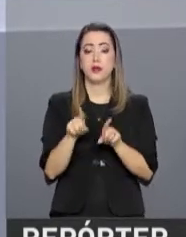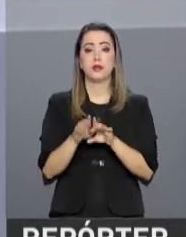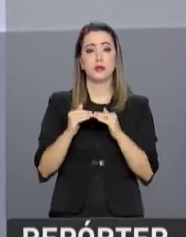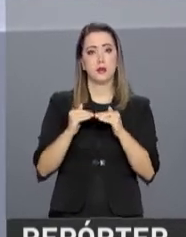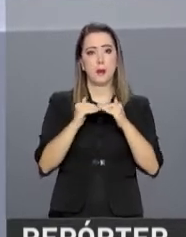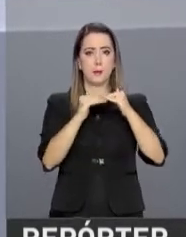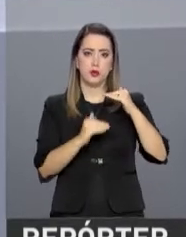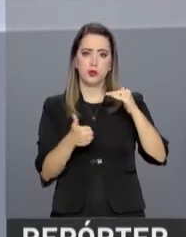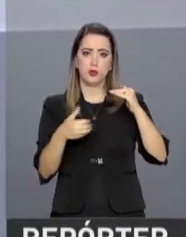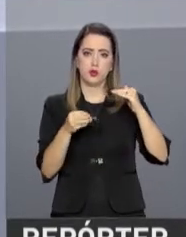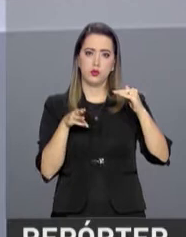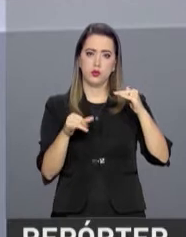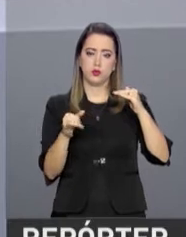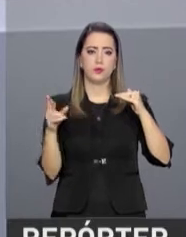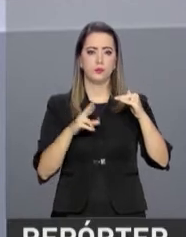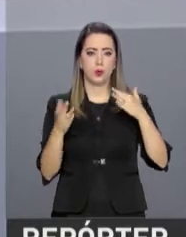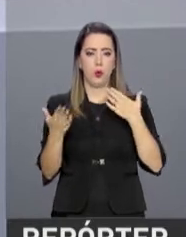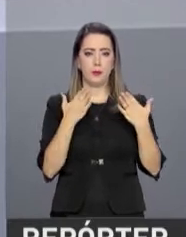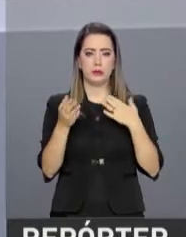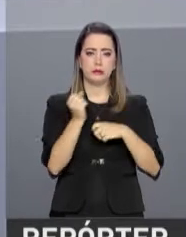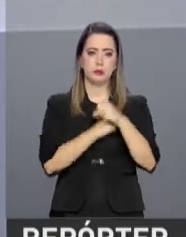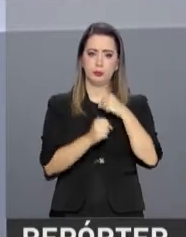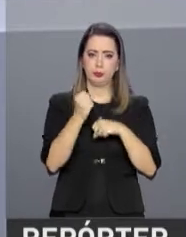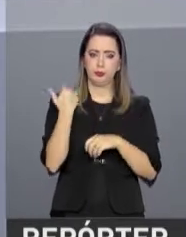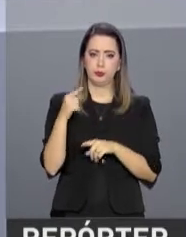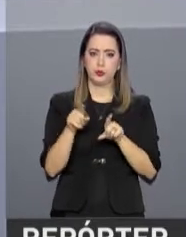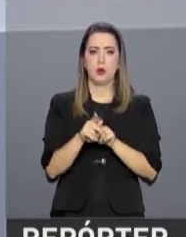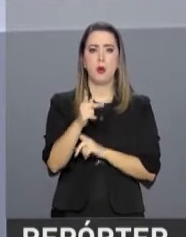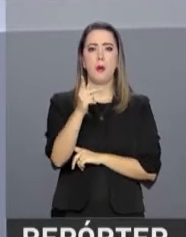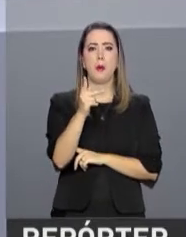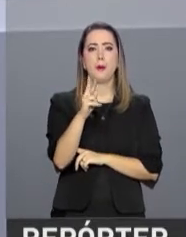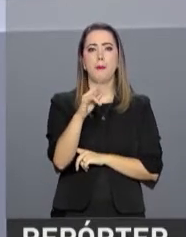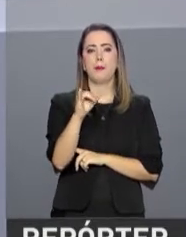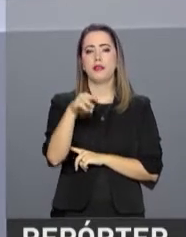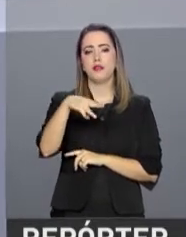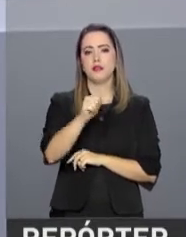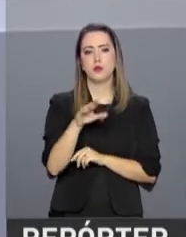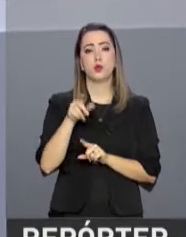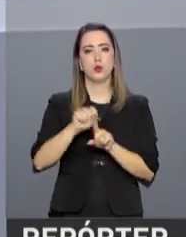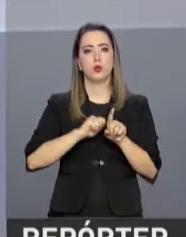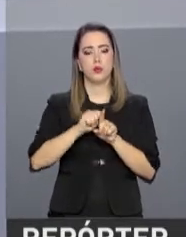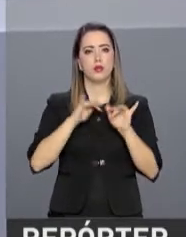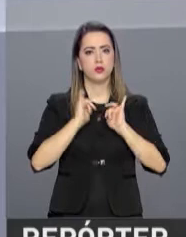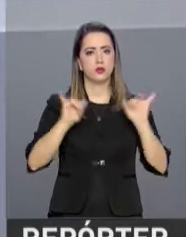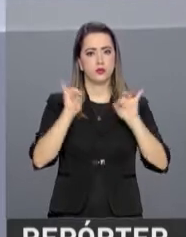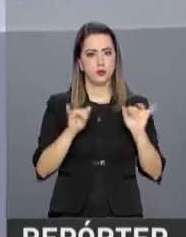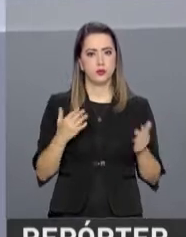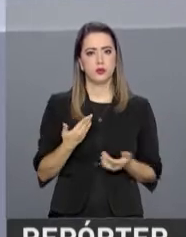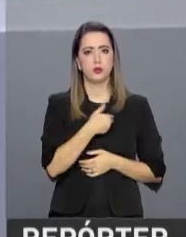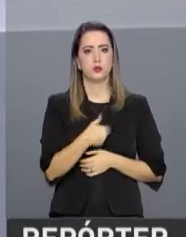a menos do que na previsão anterior os números estão no prisma fiscal divulgado mensalmente pela secretaria de política econômica